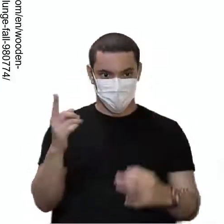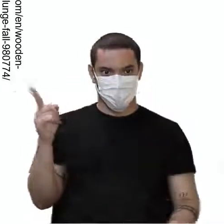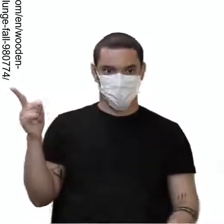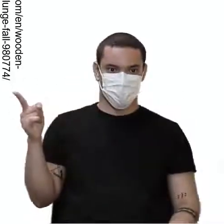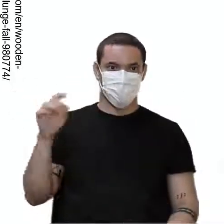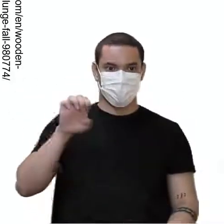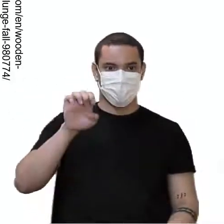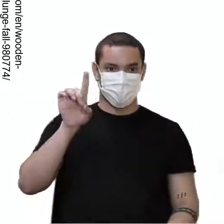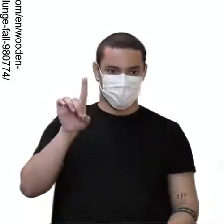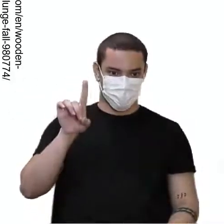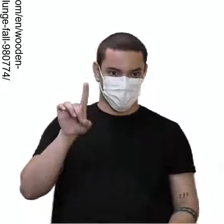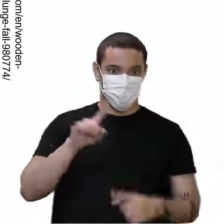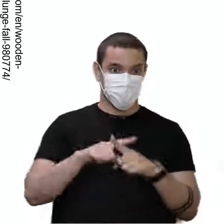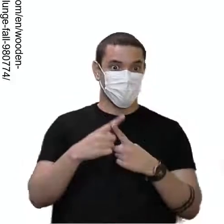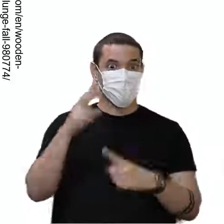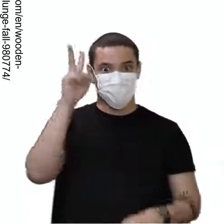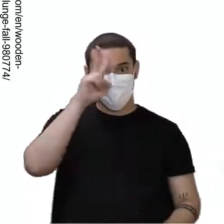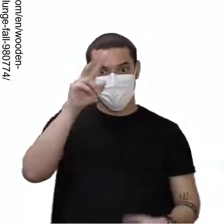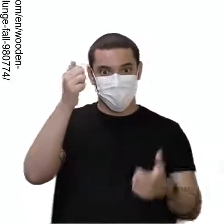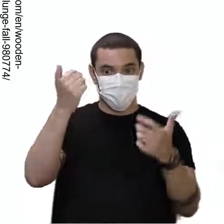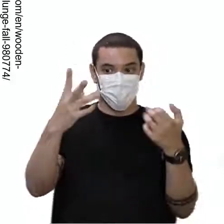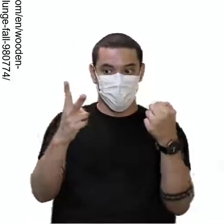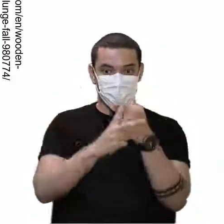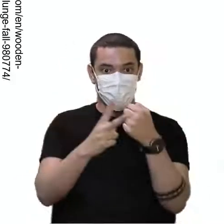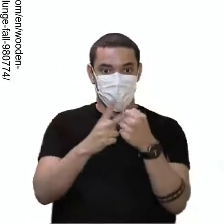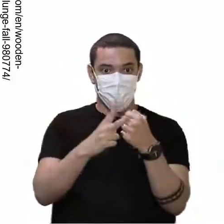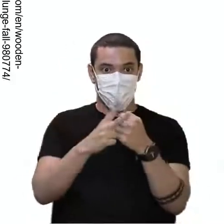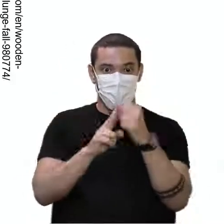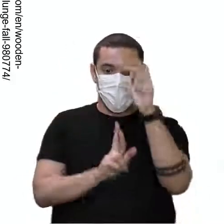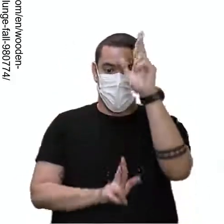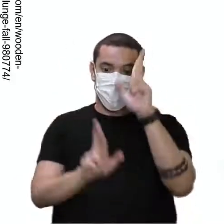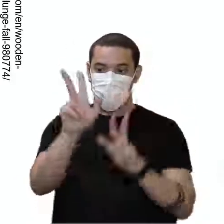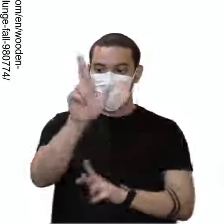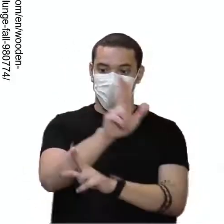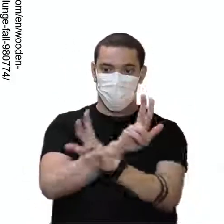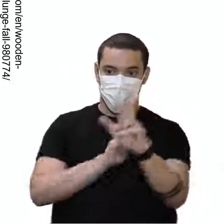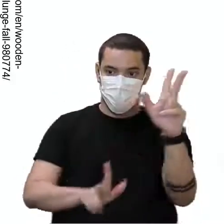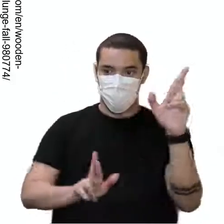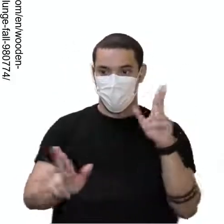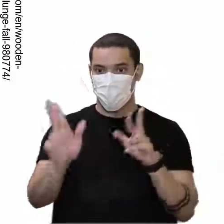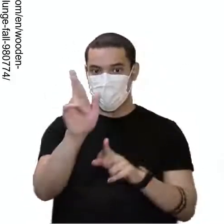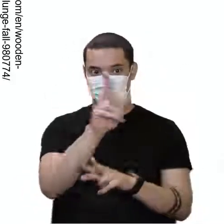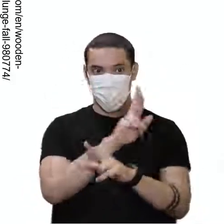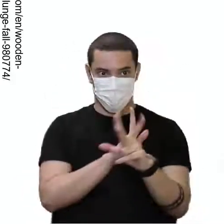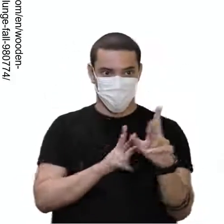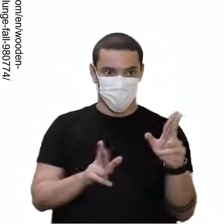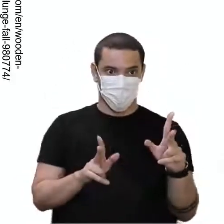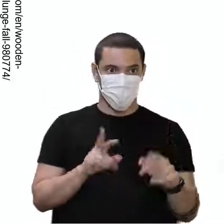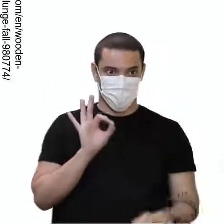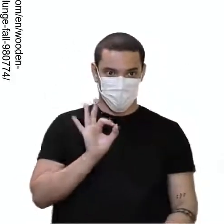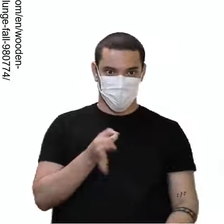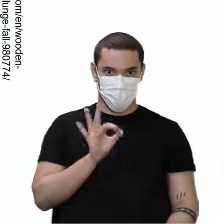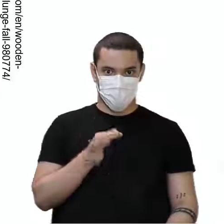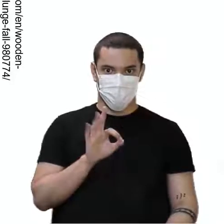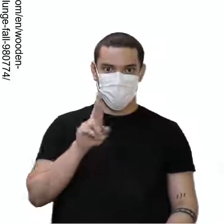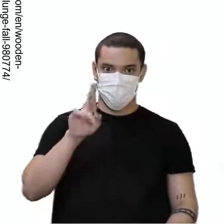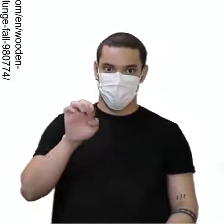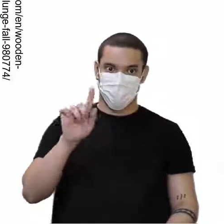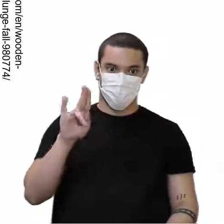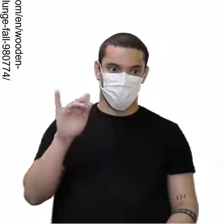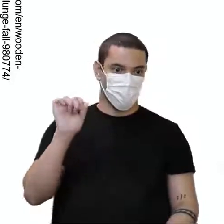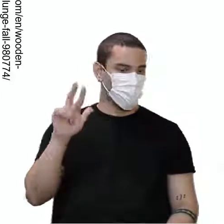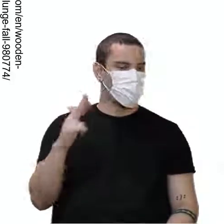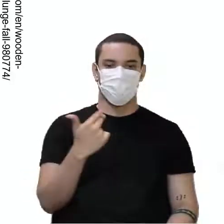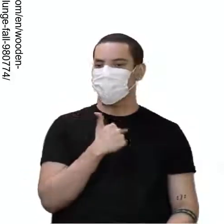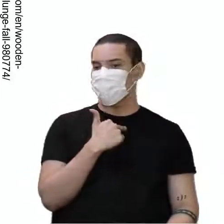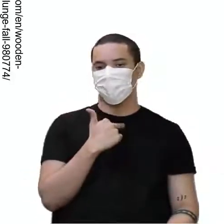causa do ED, mas lembra, a gente está falando sobre verbos irregulares. Nós não estamos mais falando de regulares nessa aula, a gente está falando mais de irregular. Então, não pode ser essa